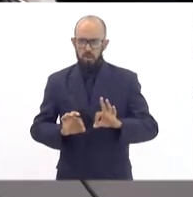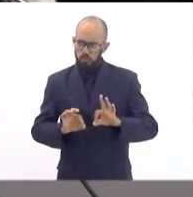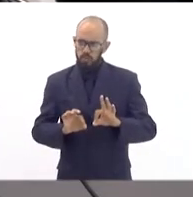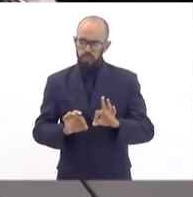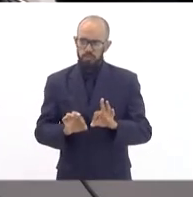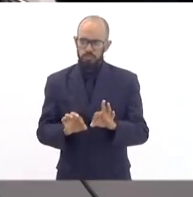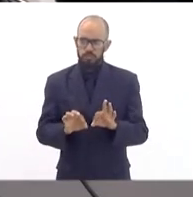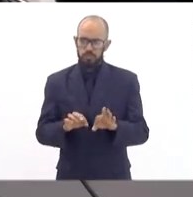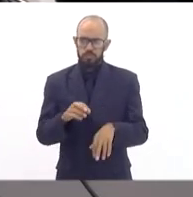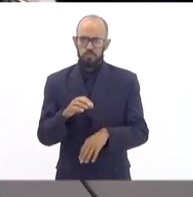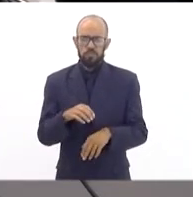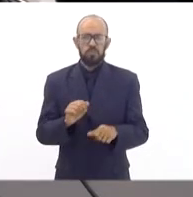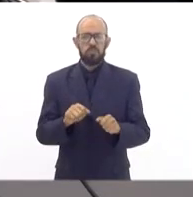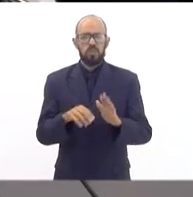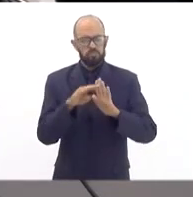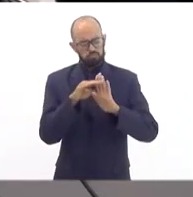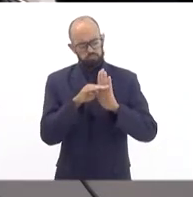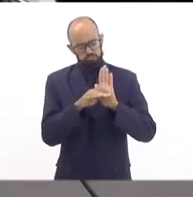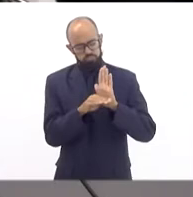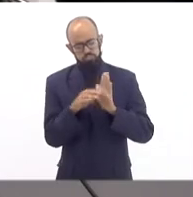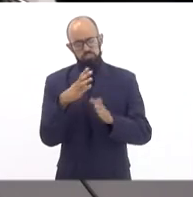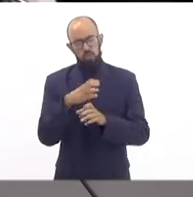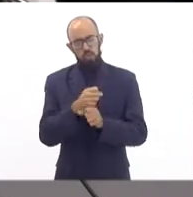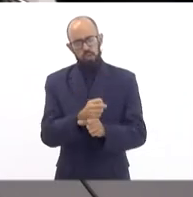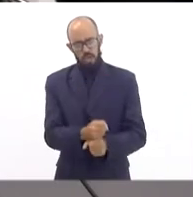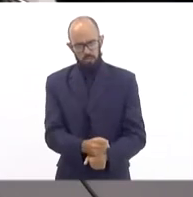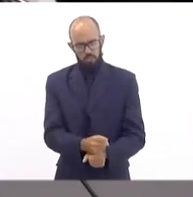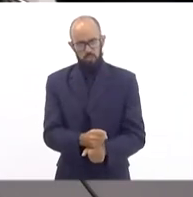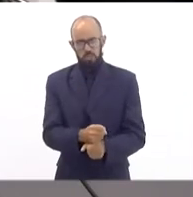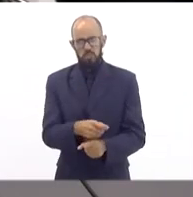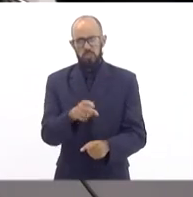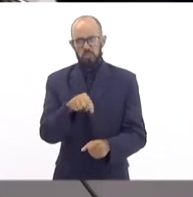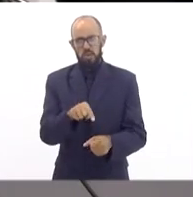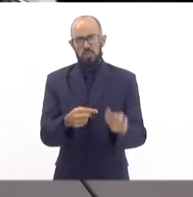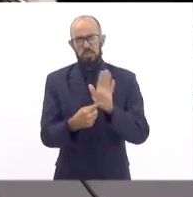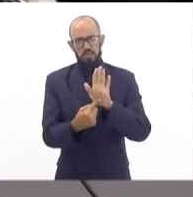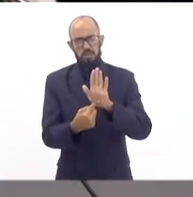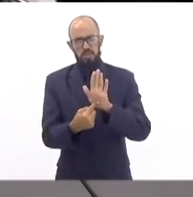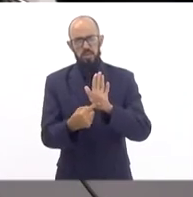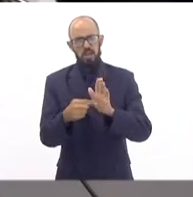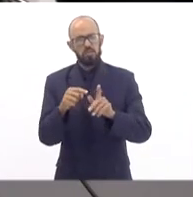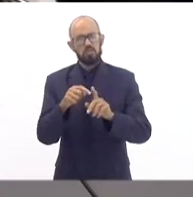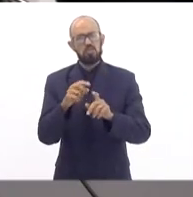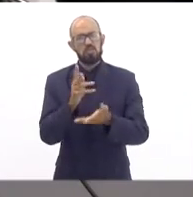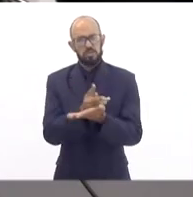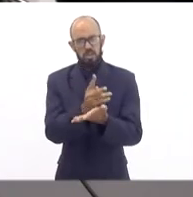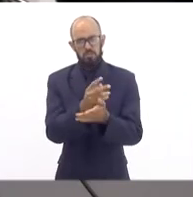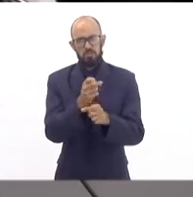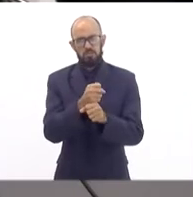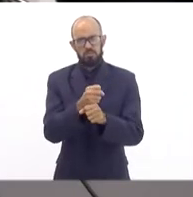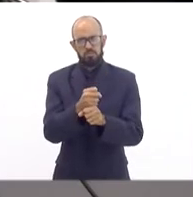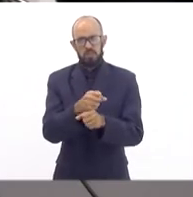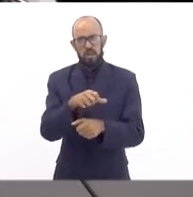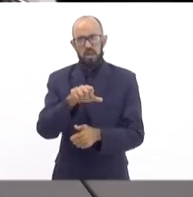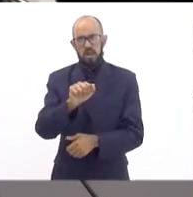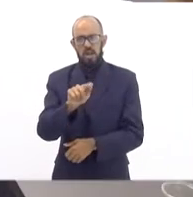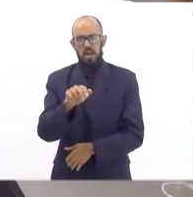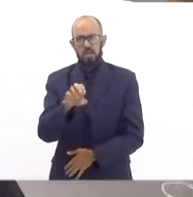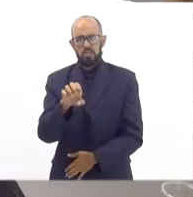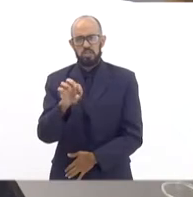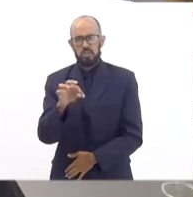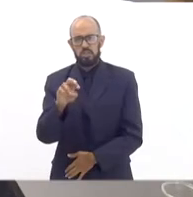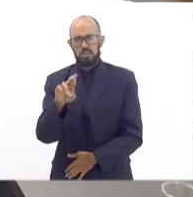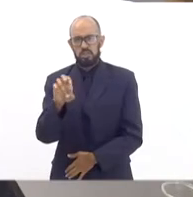um plano de contas para aplicação dessa receita, isso é apresentado anualmente para a Getransp. Essa aqui é a questão, é apresentada à